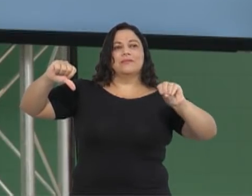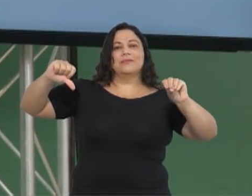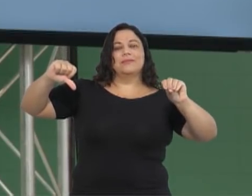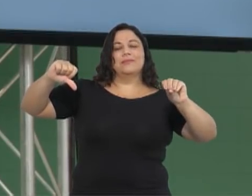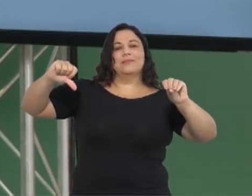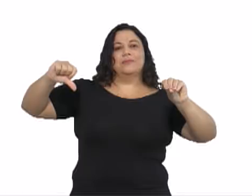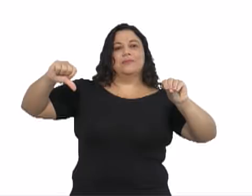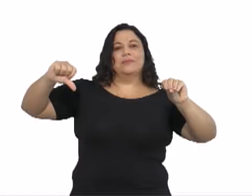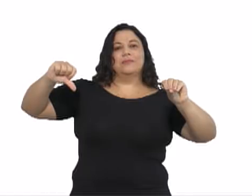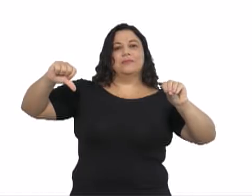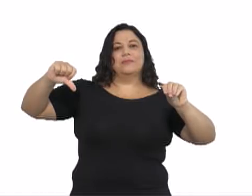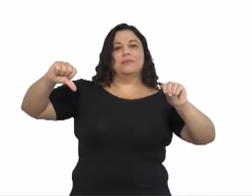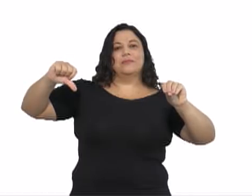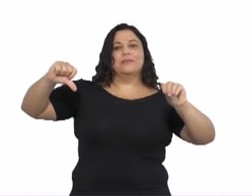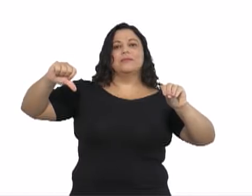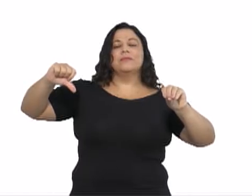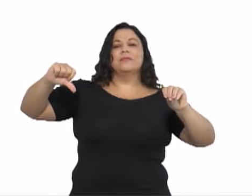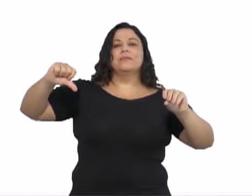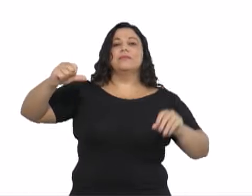19.